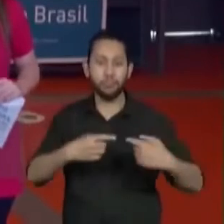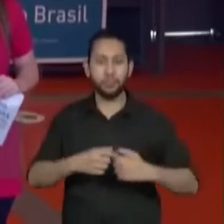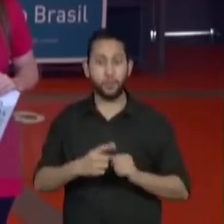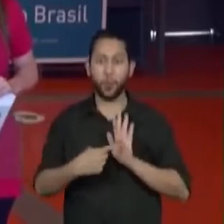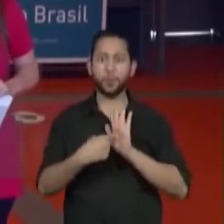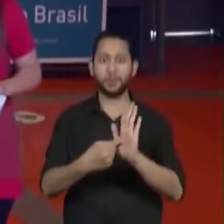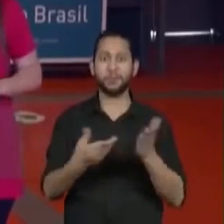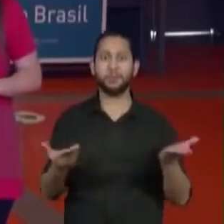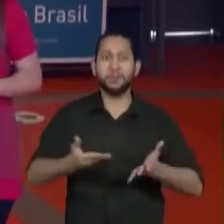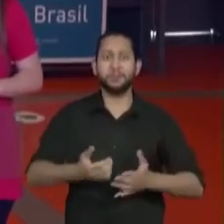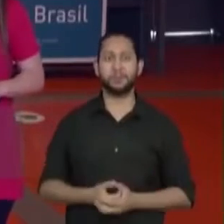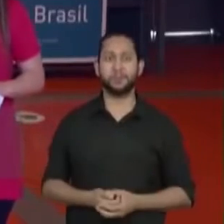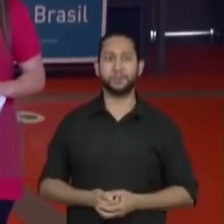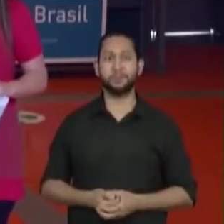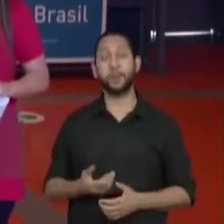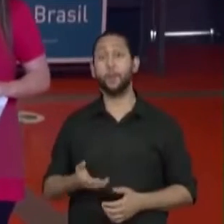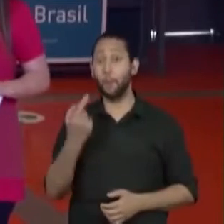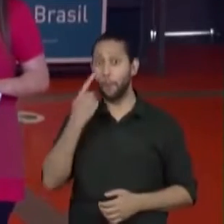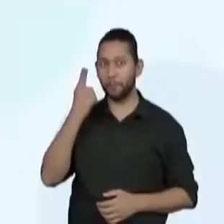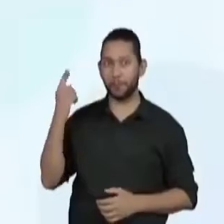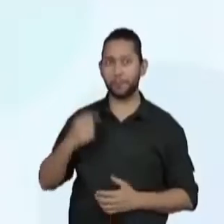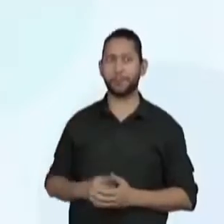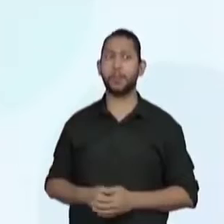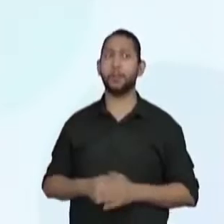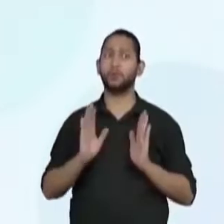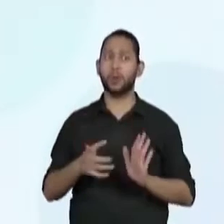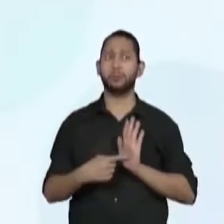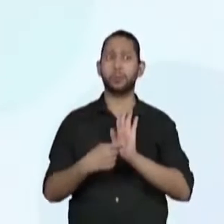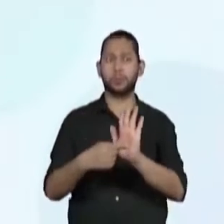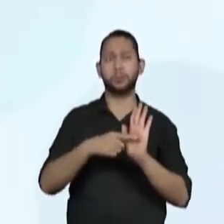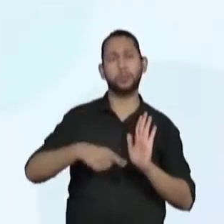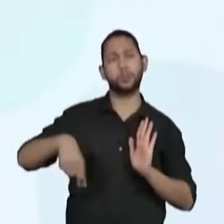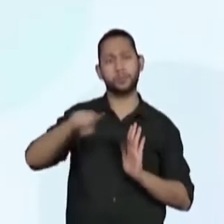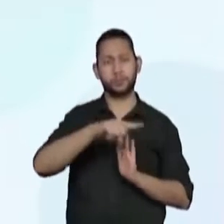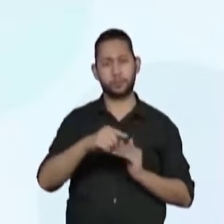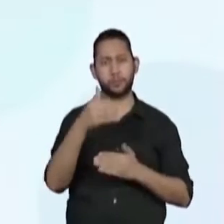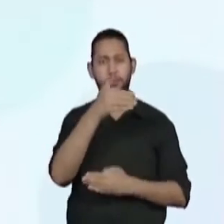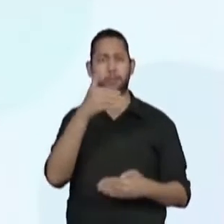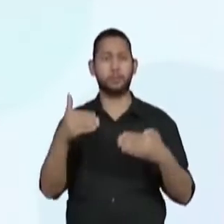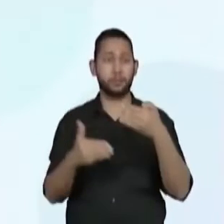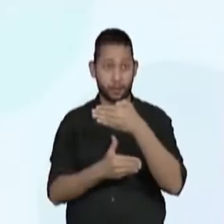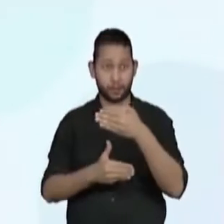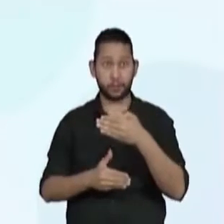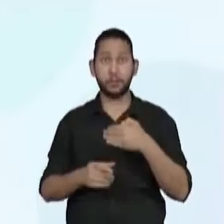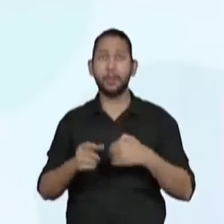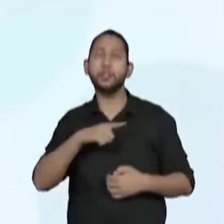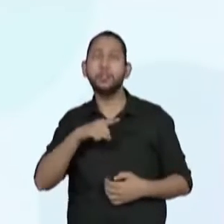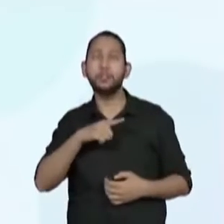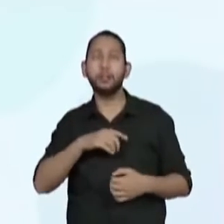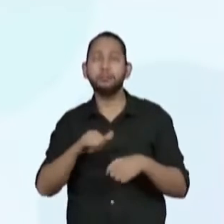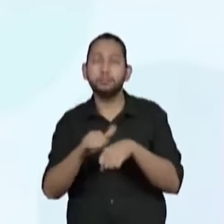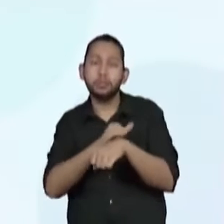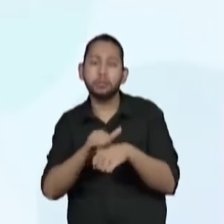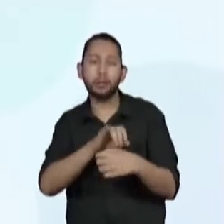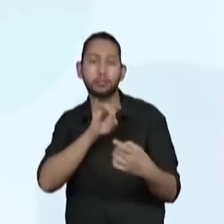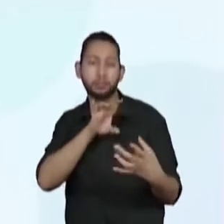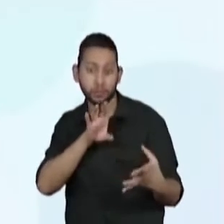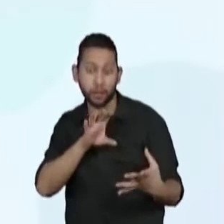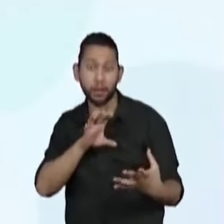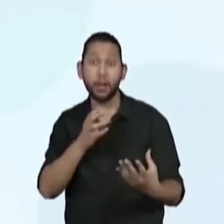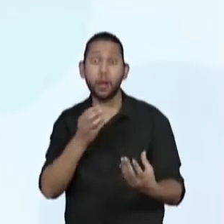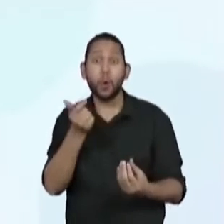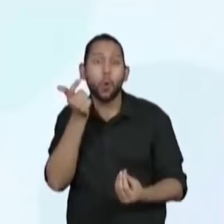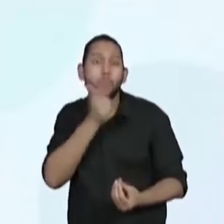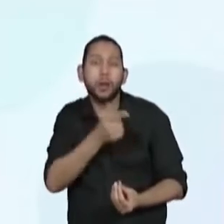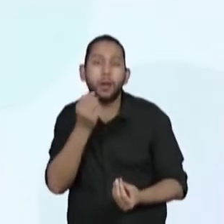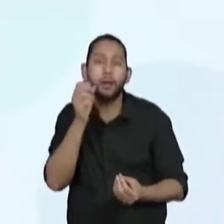sexto ano. Então vamos lá. Coloquei aí para vocês no slide sistemas técnicos táticos, como